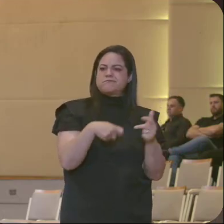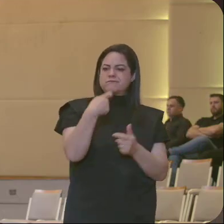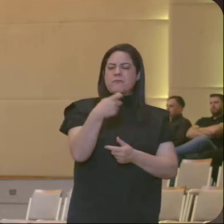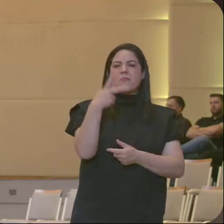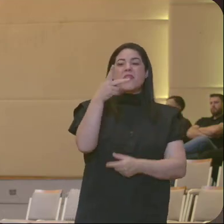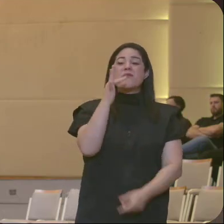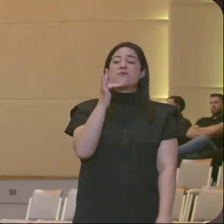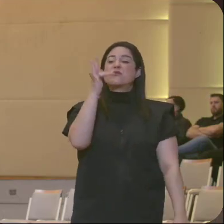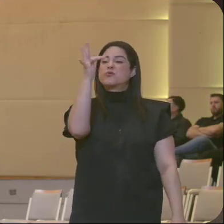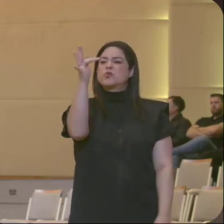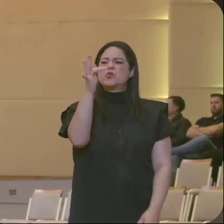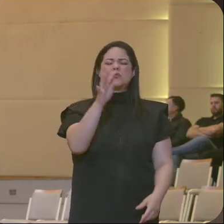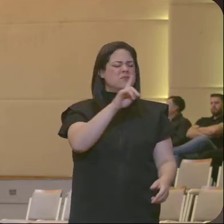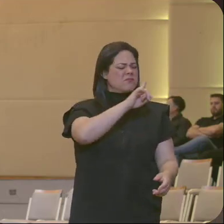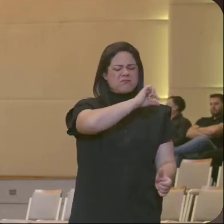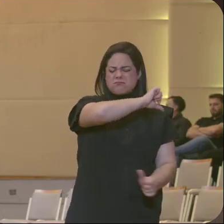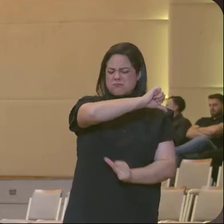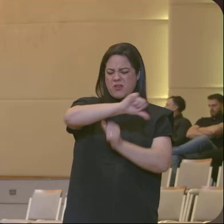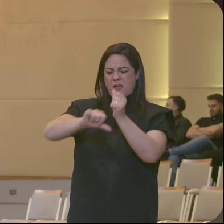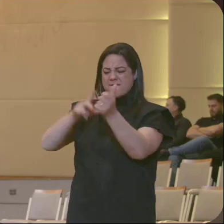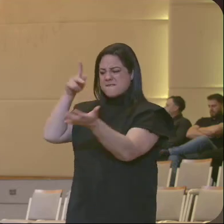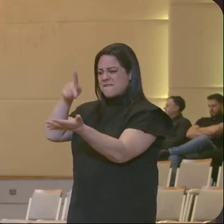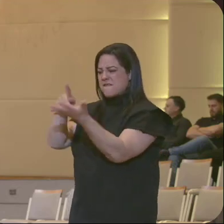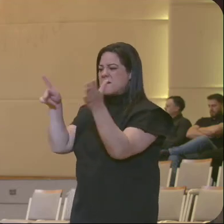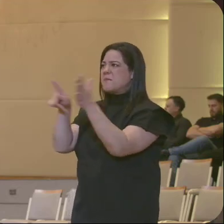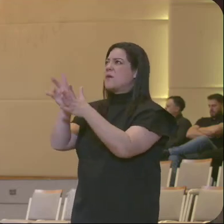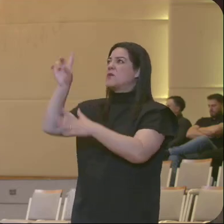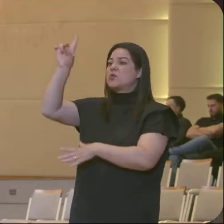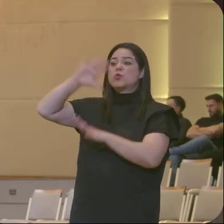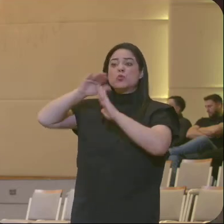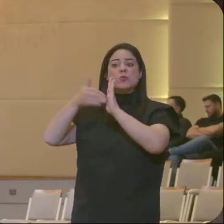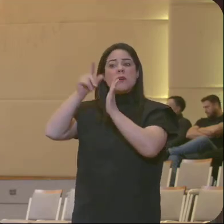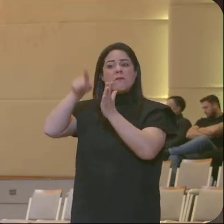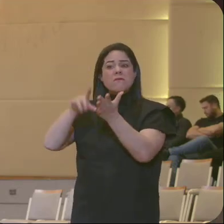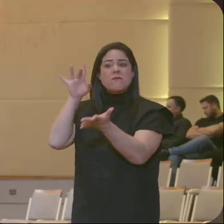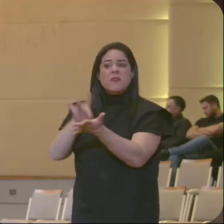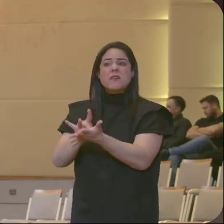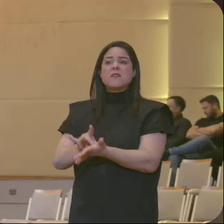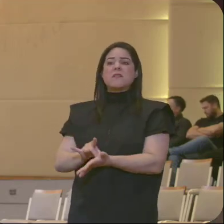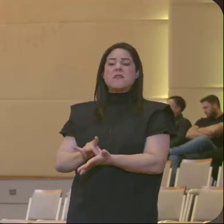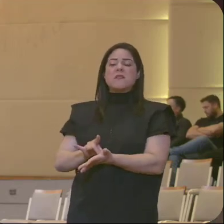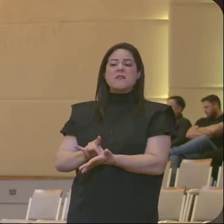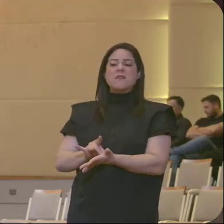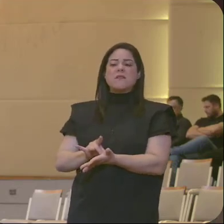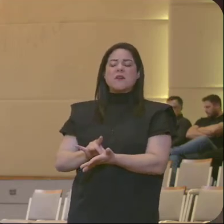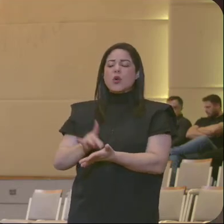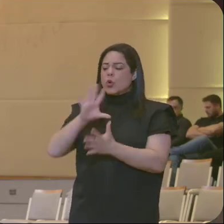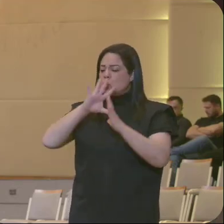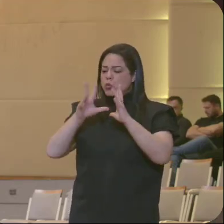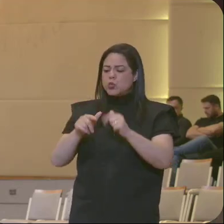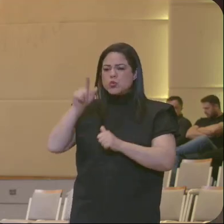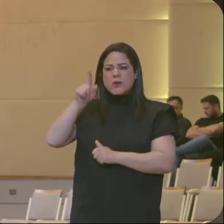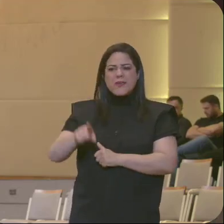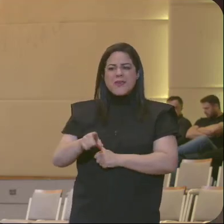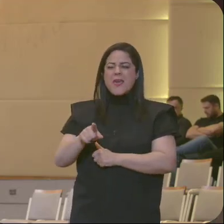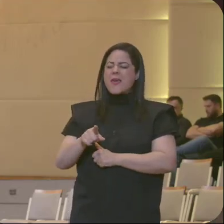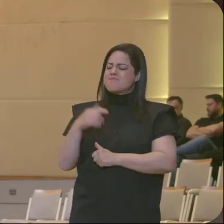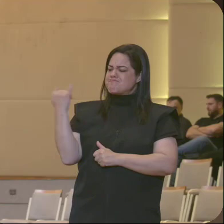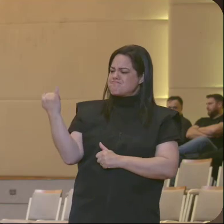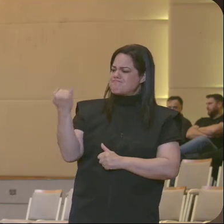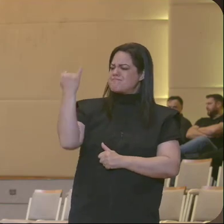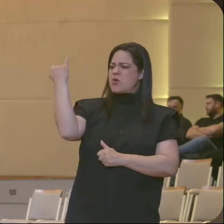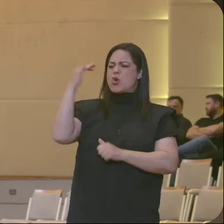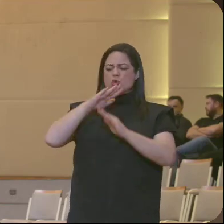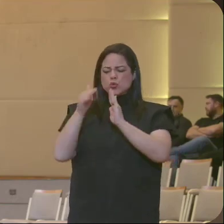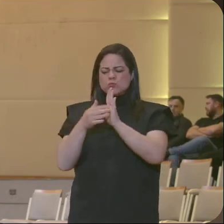seu futuro. Troque pelas verdades de Deus tudo o que for verdadeiro. Tudo o que for nobre, tudo o que